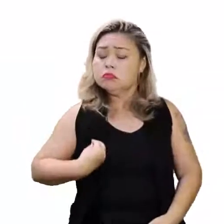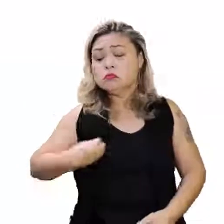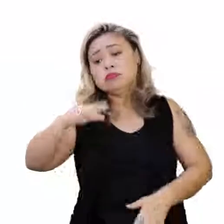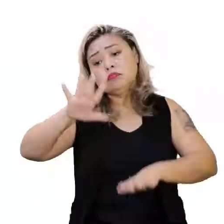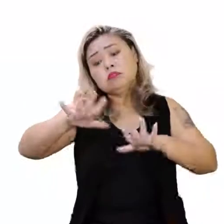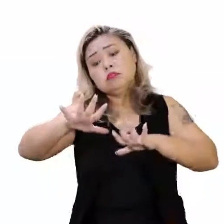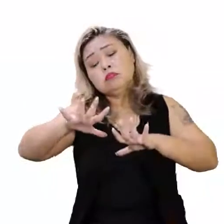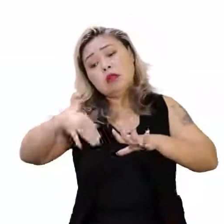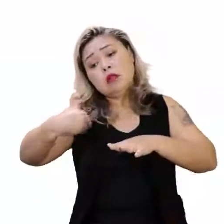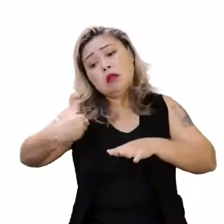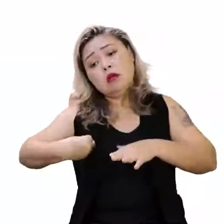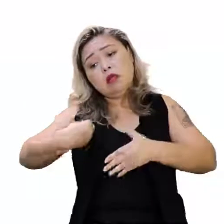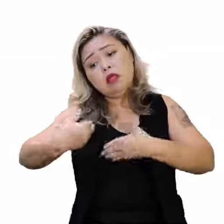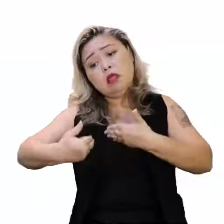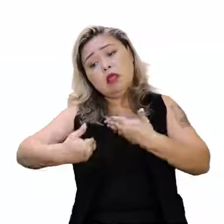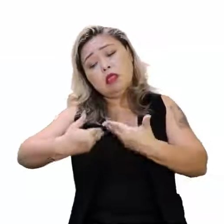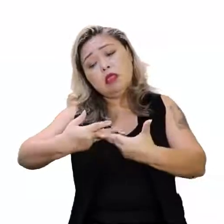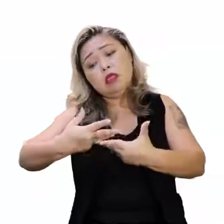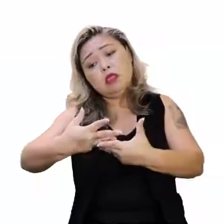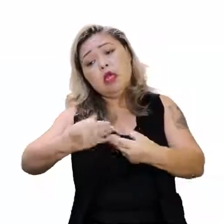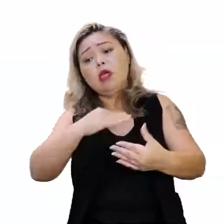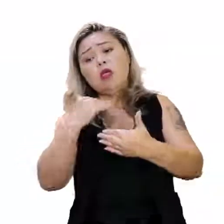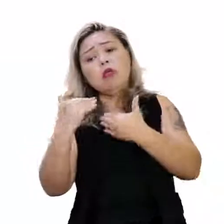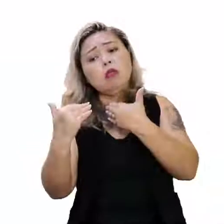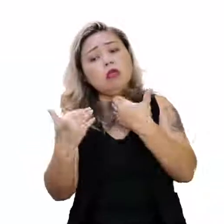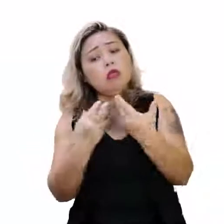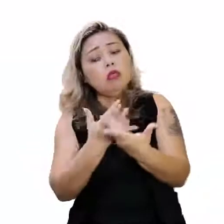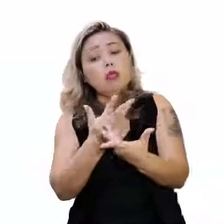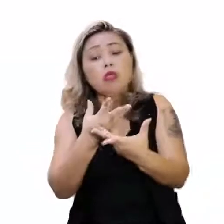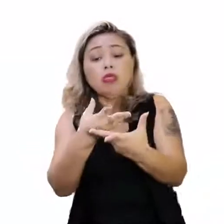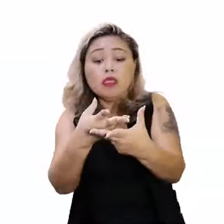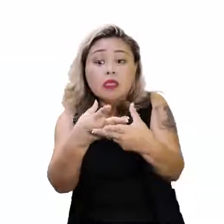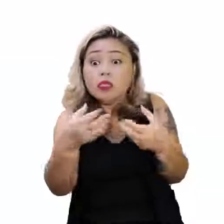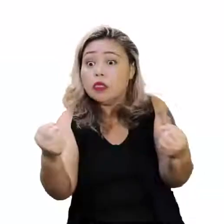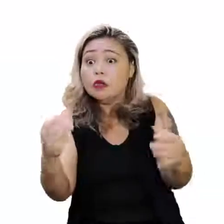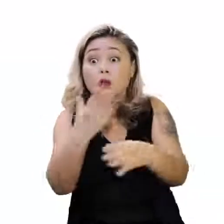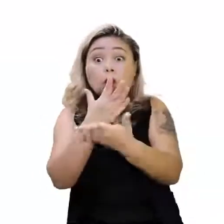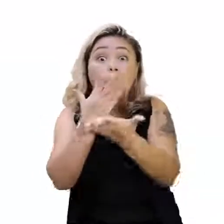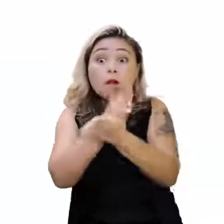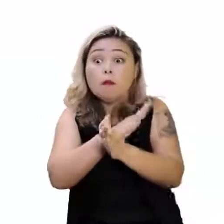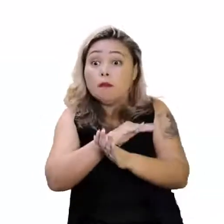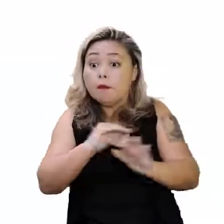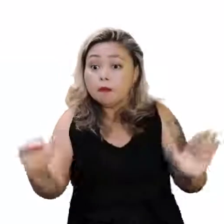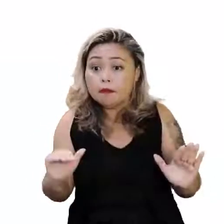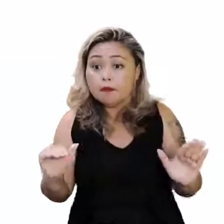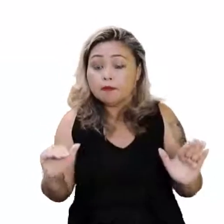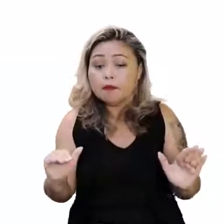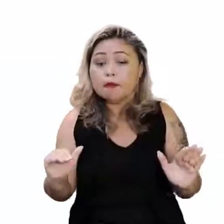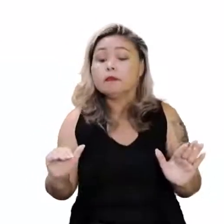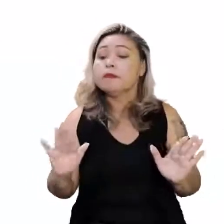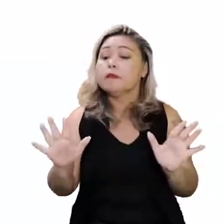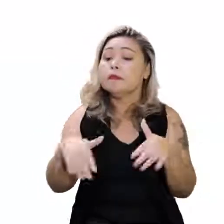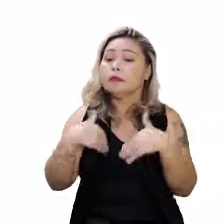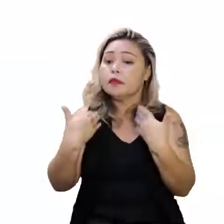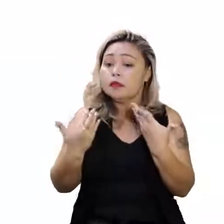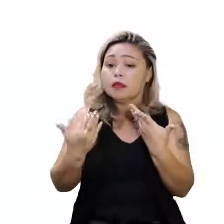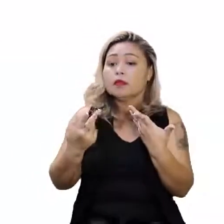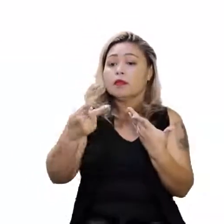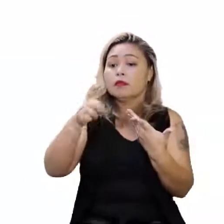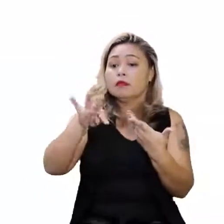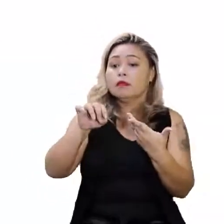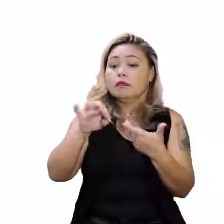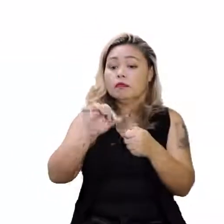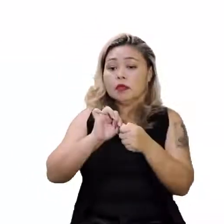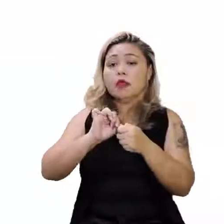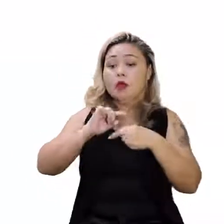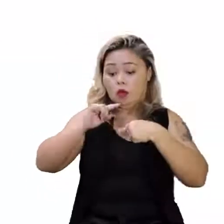entre em extinção, porque não tem variabilidade. Olha a importância da variabilidade genética. Então, esse efeito peripátrico